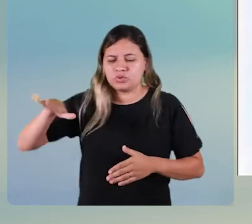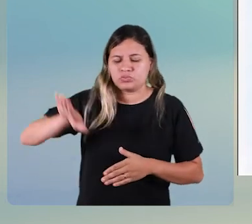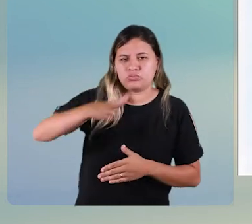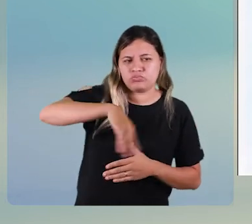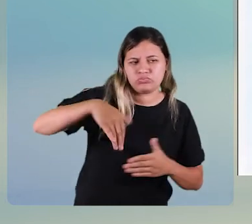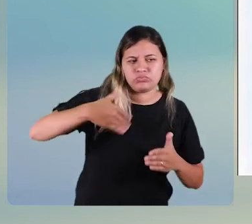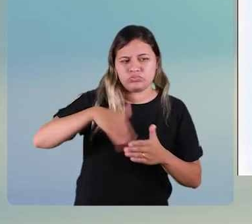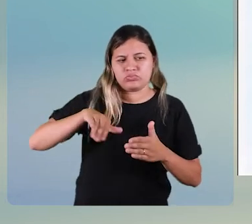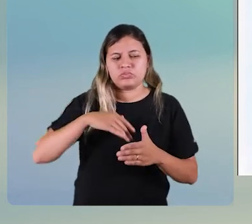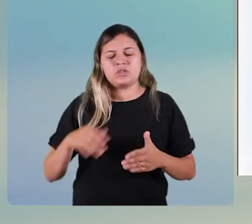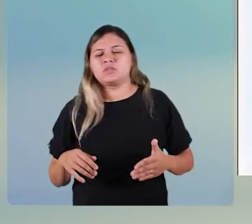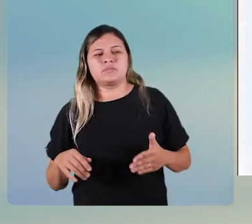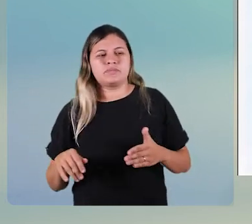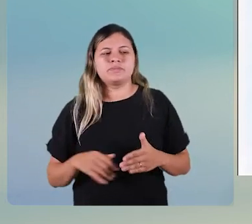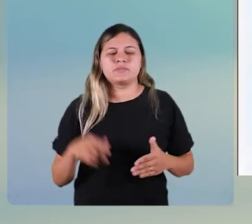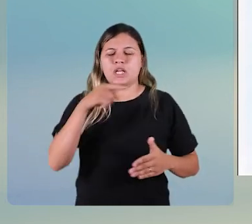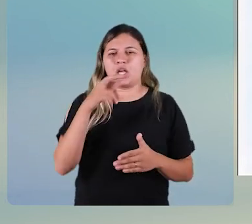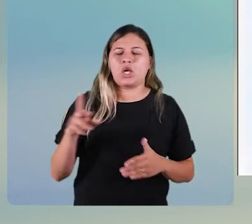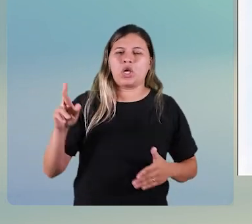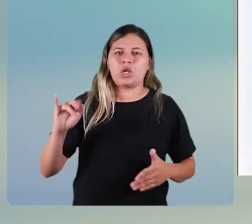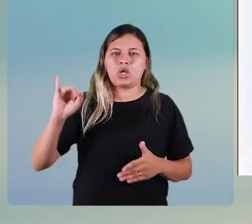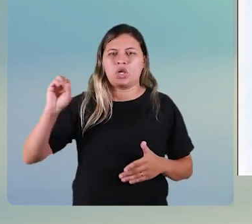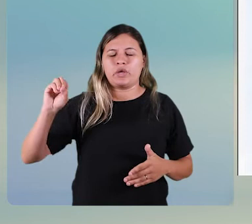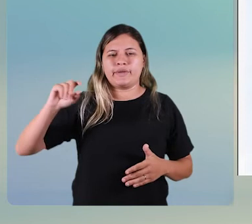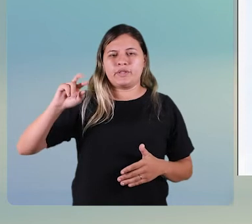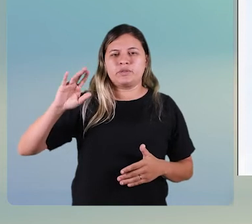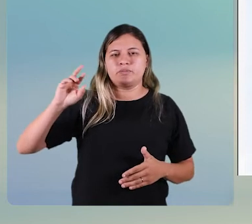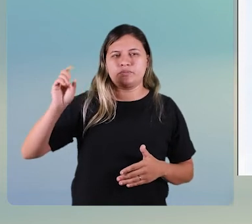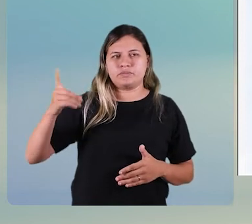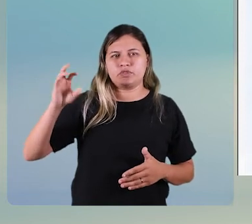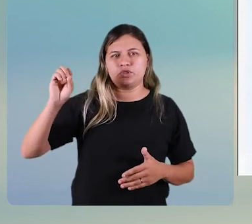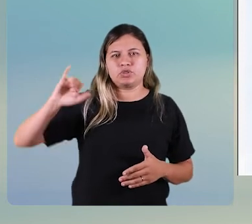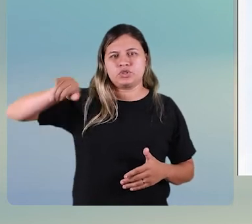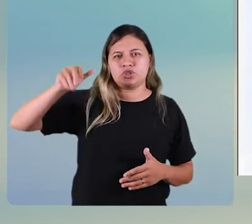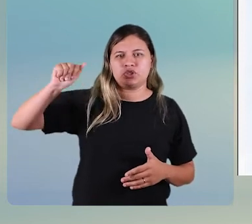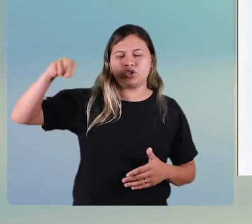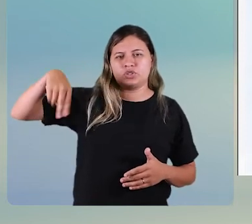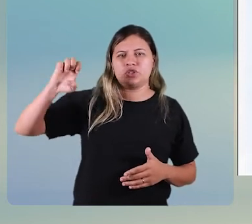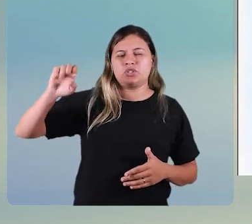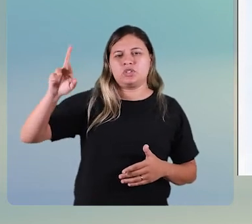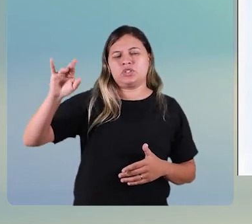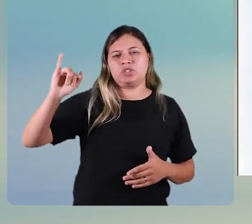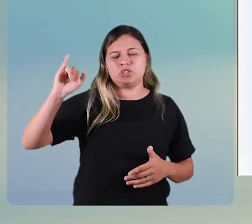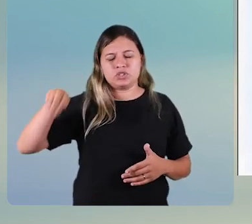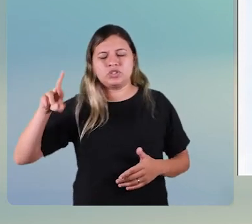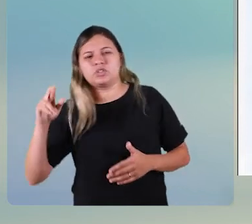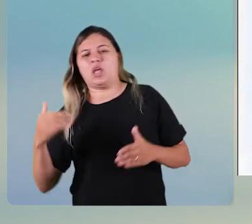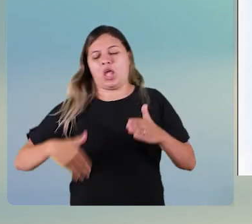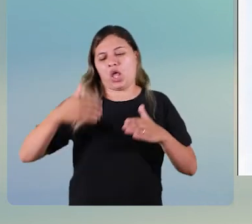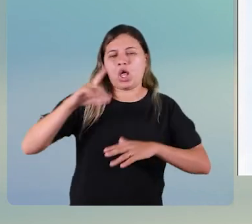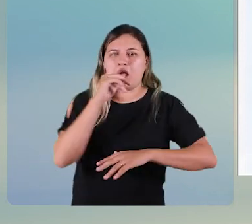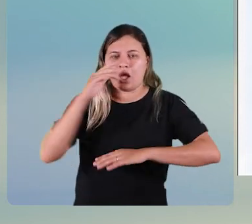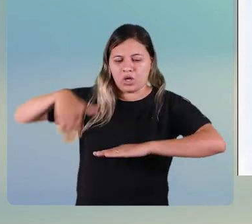Rio de Janeiro, que é uma usina nuclear que nós temos aqui no Brasil, ela é próxima à costa, ao litoral. Então, toda usina nuclear tem que